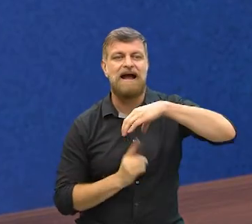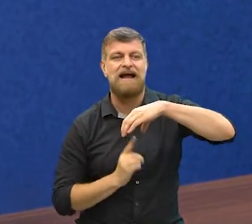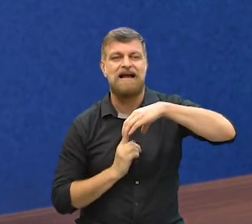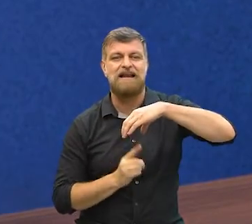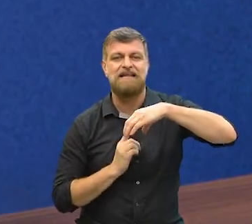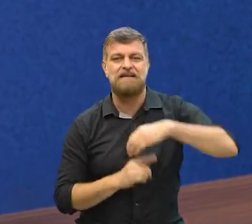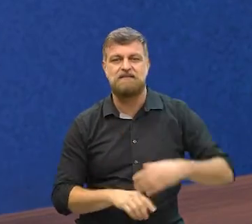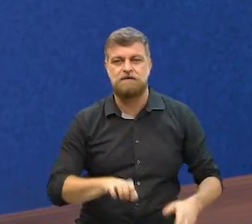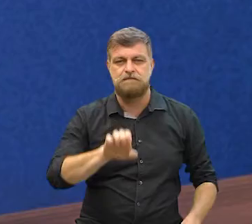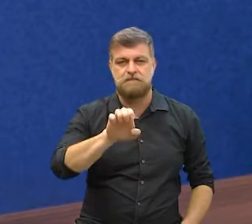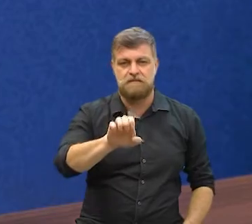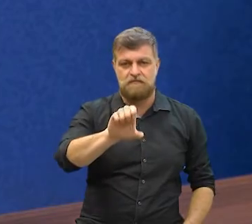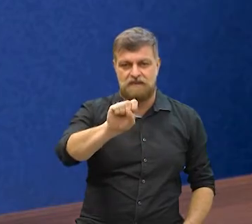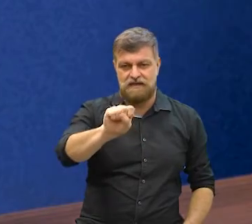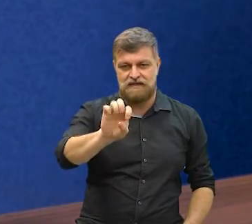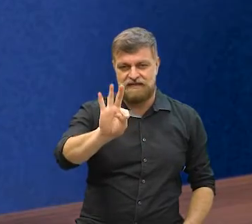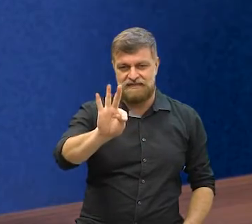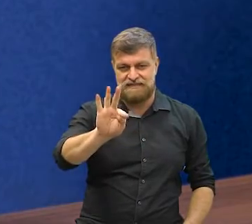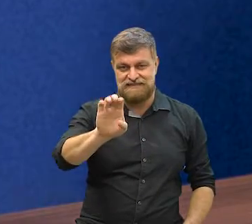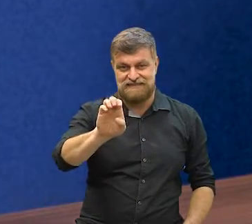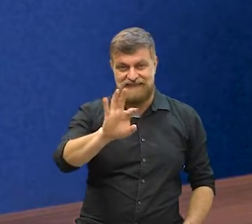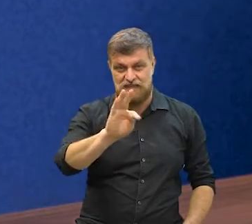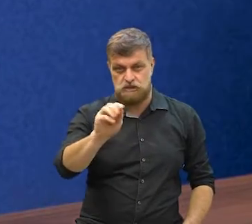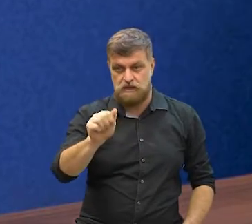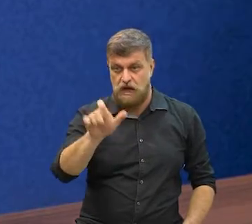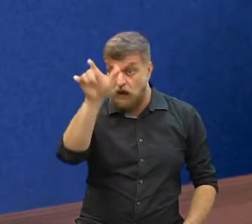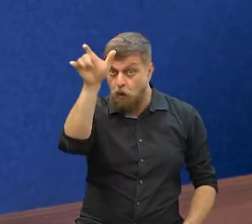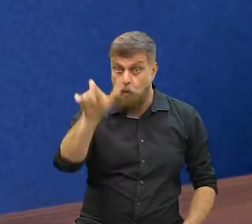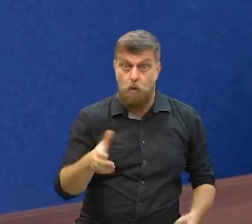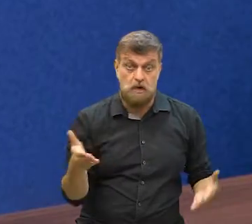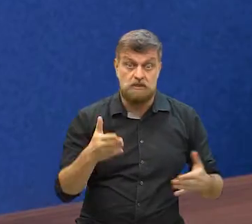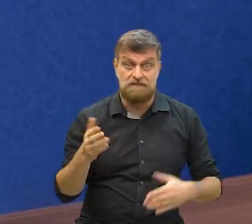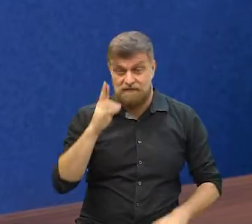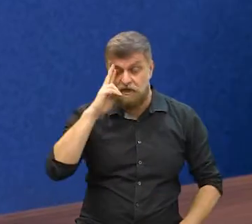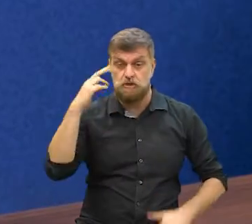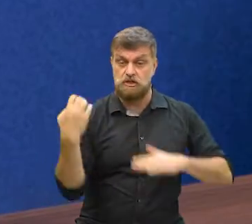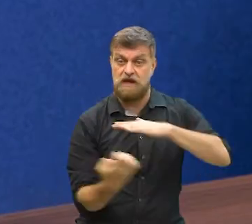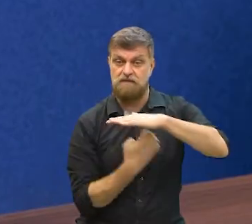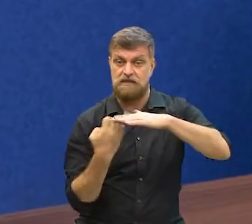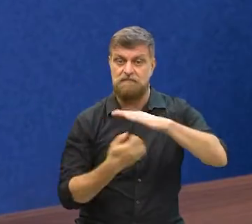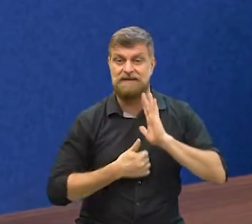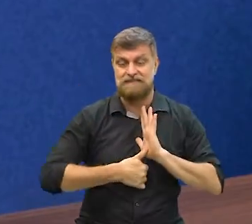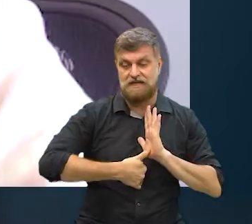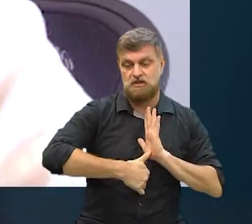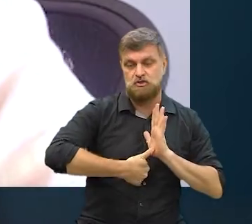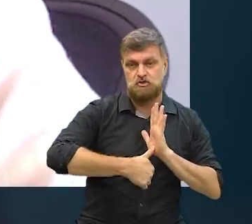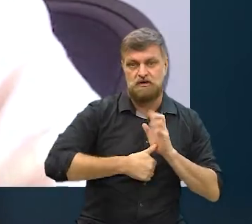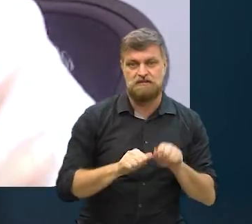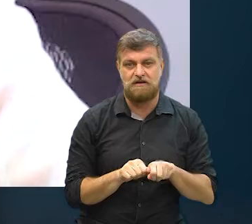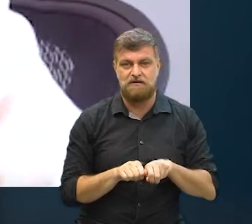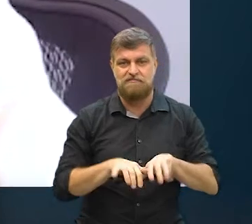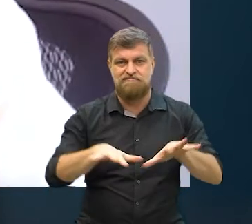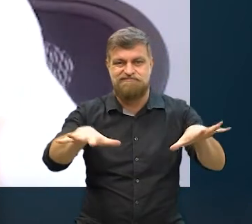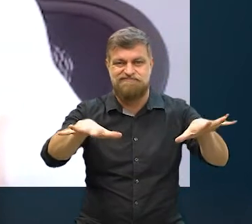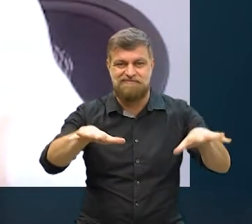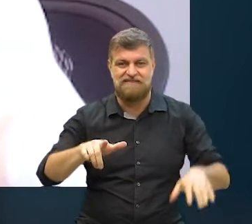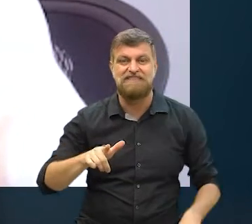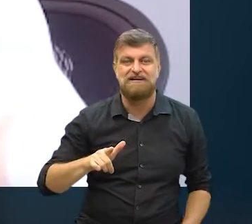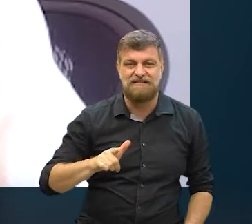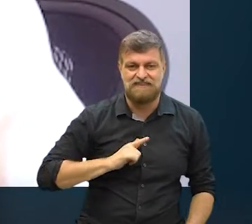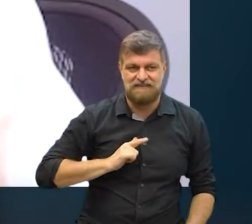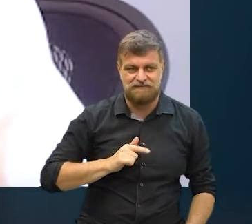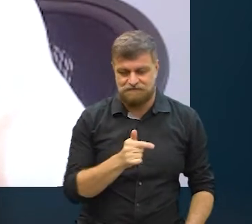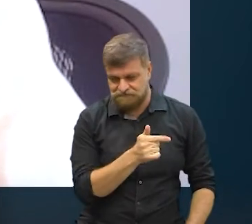de estética e hoje é empresária que é sócia de uma rede de franquias? Dá sim. Até